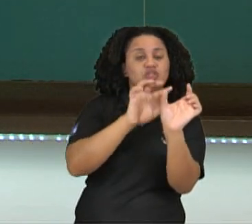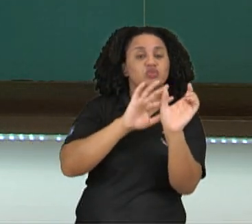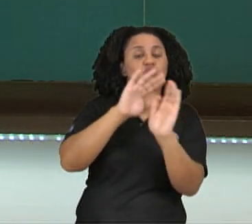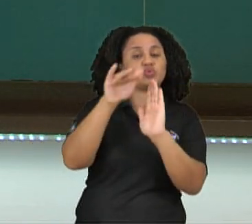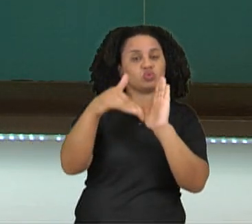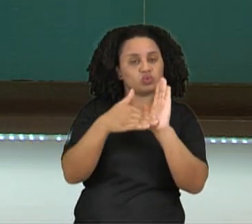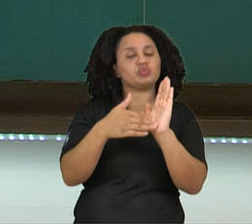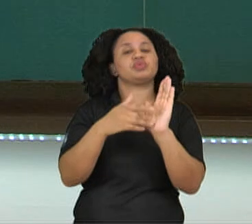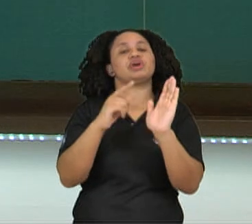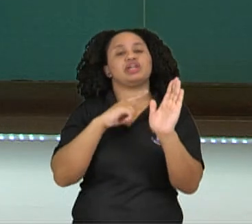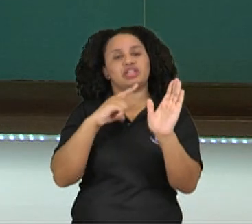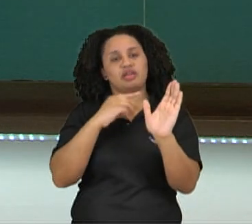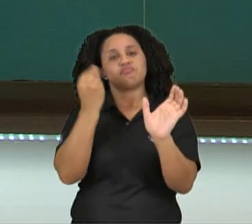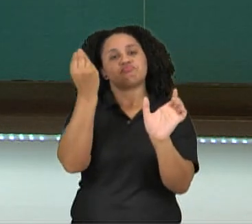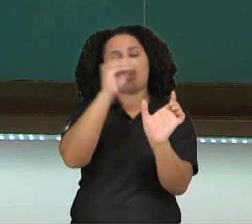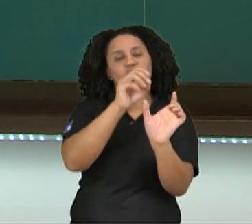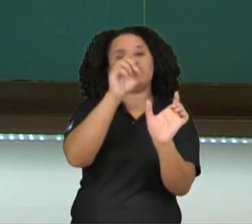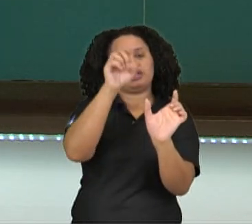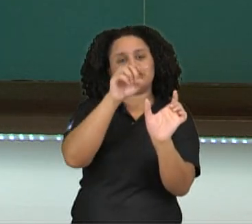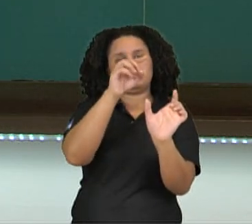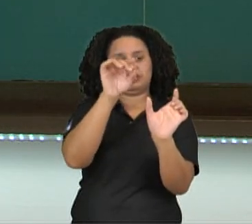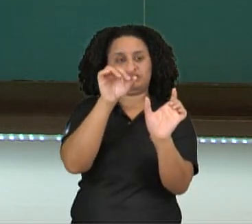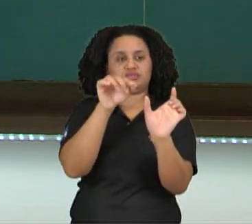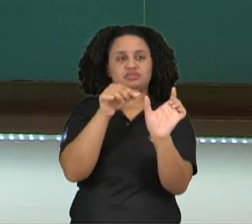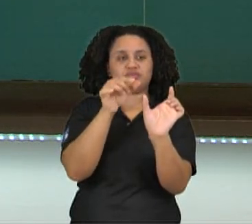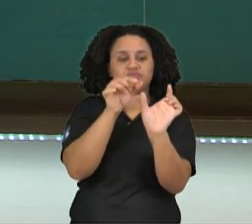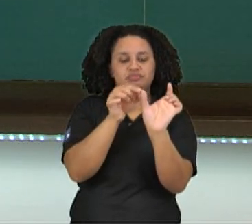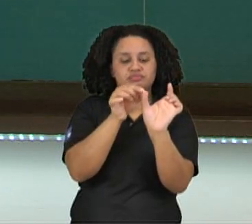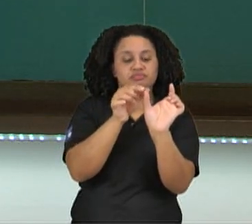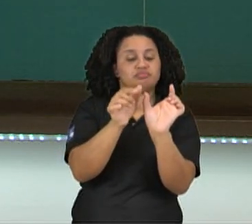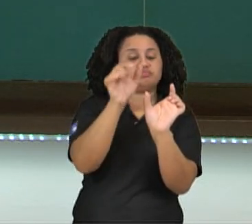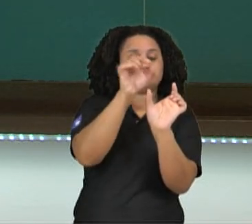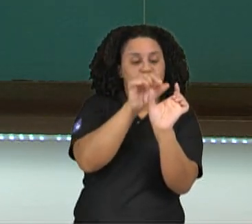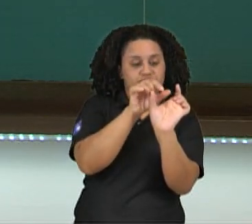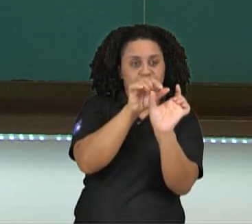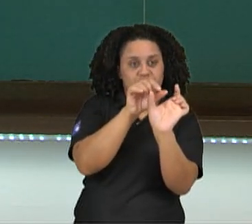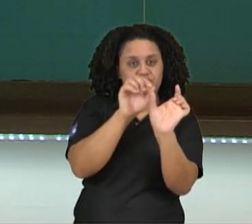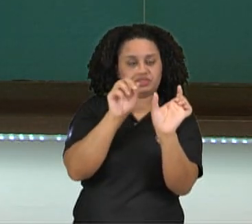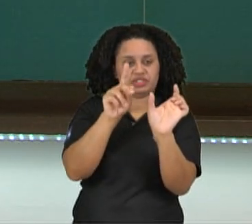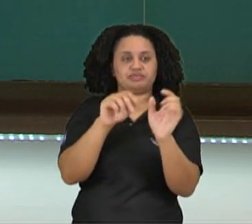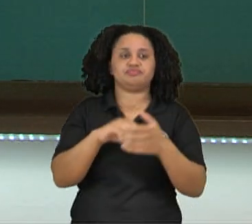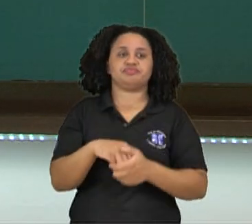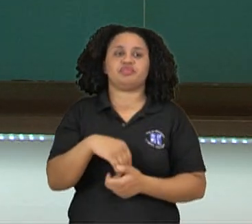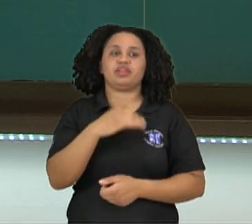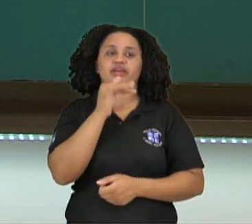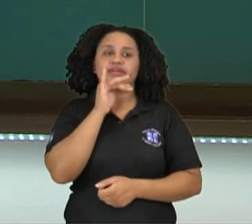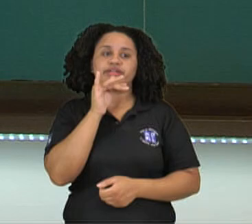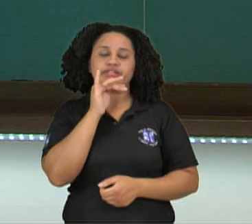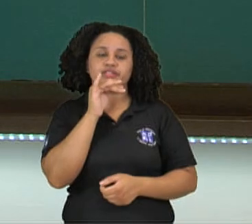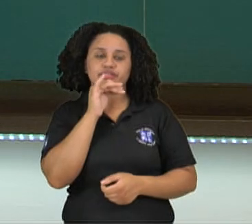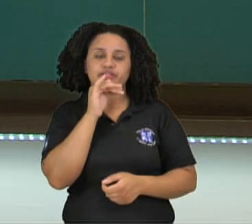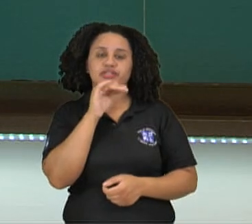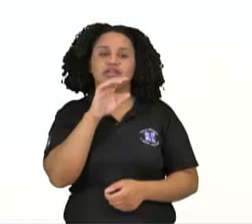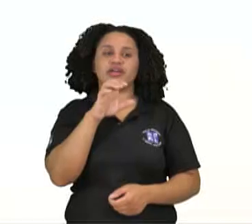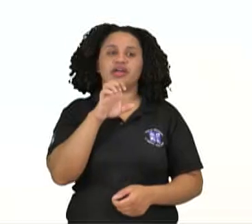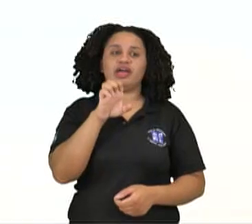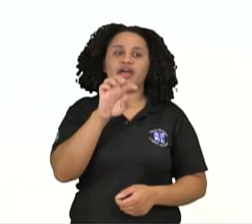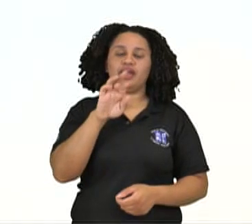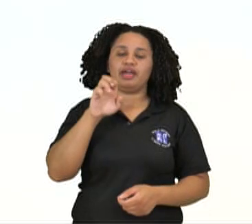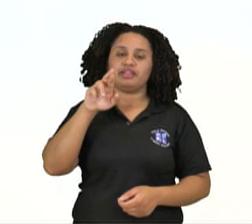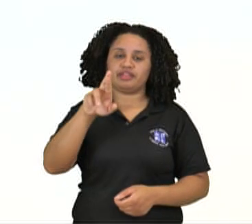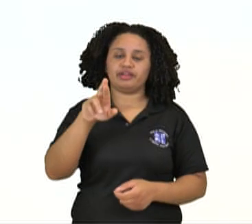serão acentuadas, né? Todas as palavras que terminarem em uma das letras da palavra rouxinol. Então, temos exemplos aqui: éter,